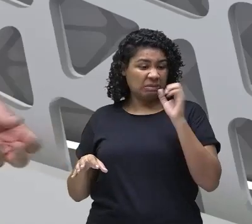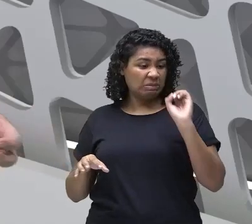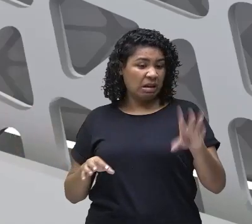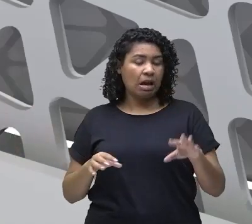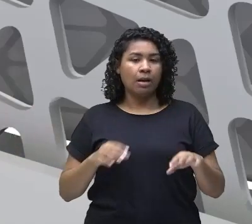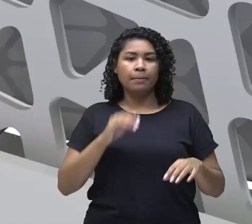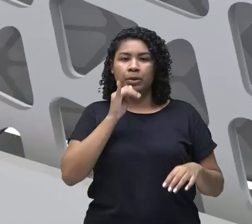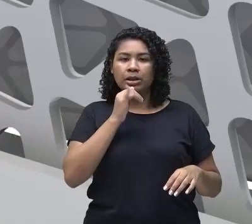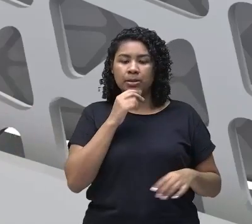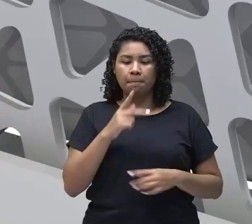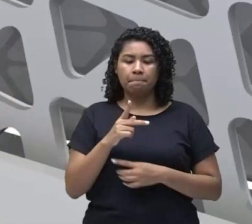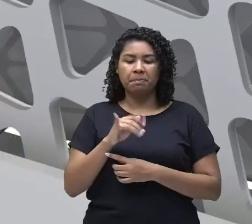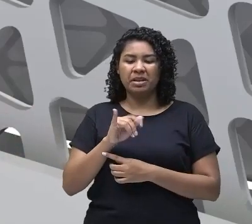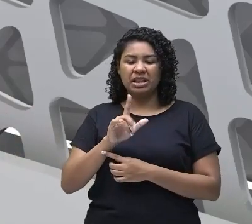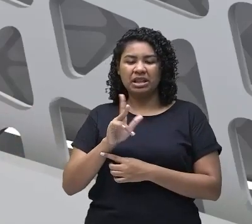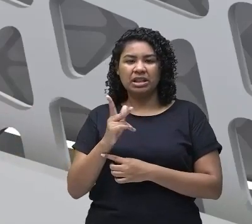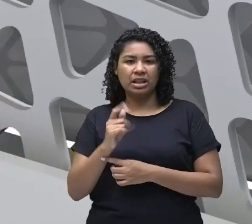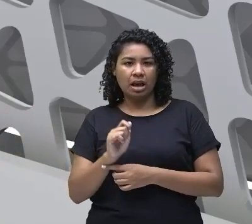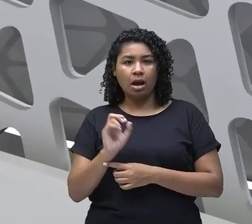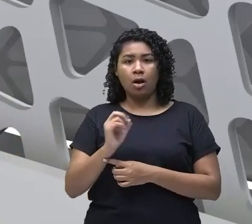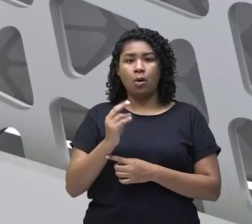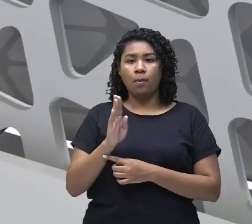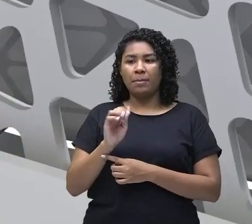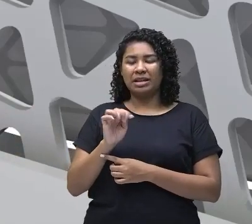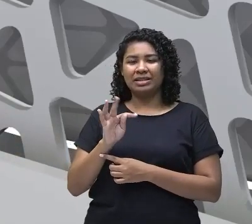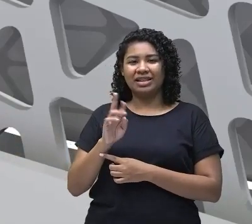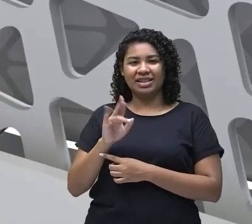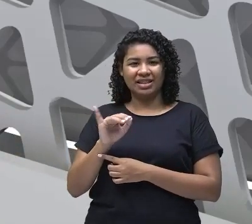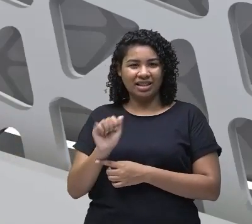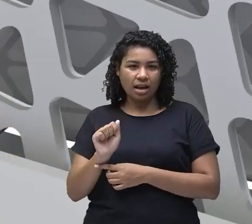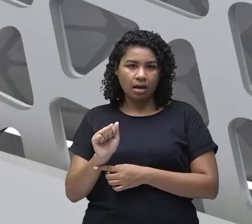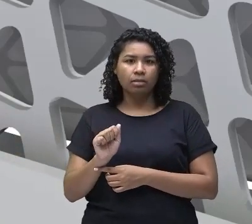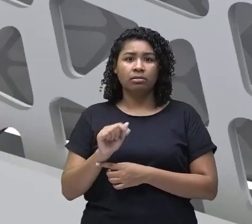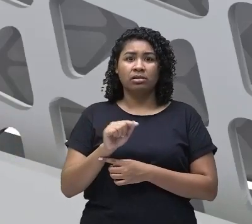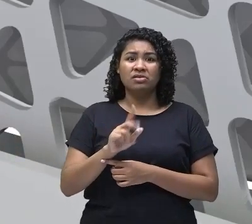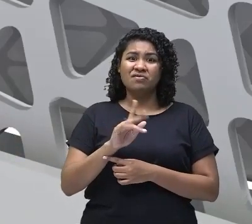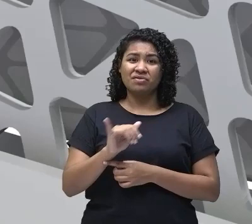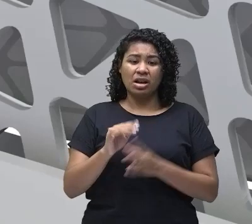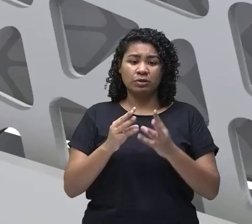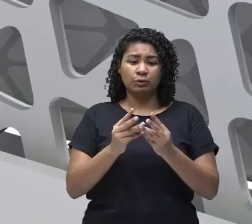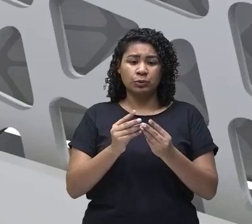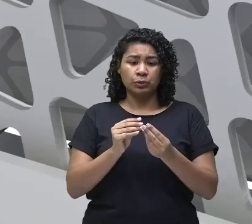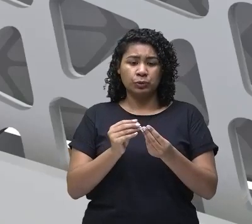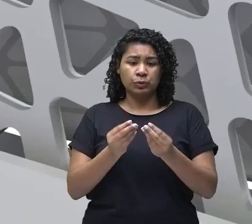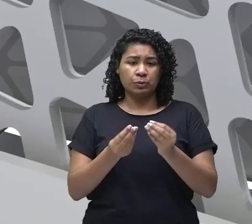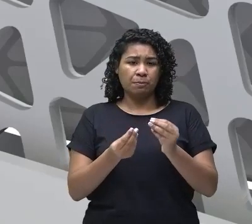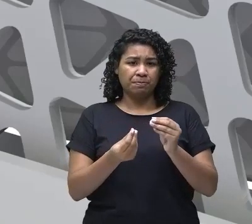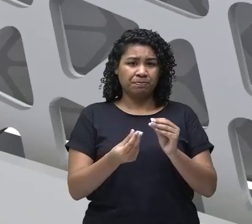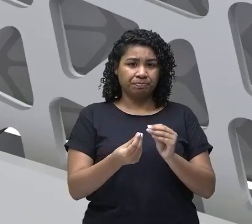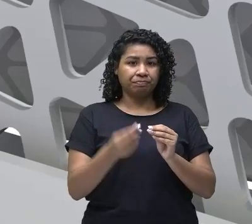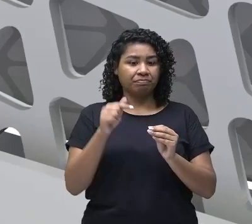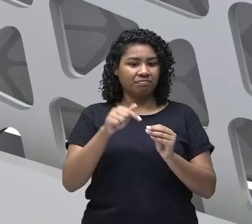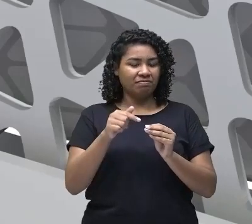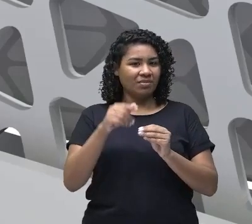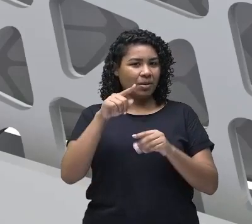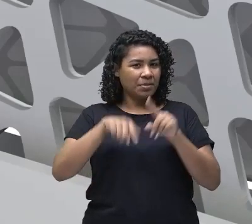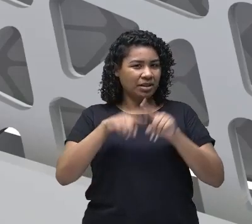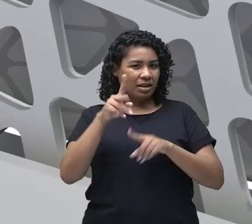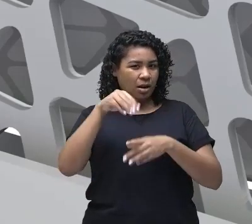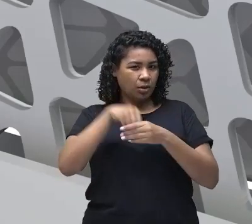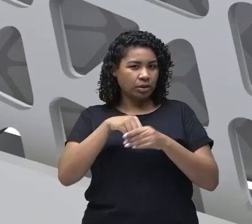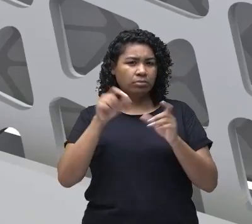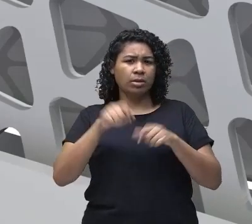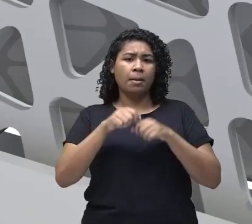uma pilha ou uma bateria pequena no solo, você vai ver que ela vai se deteriorando e o material que tem dentro dela vai danificar